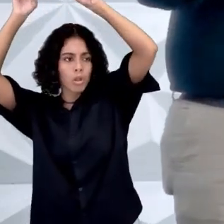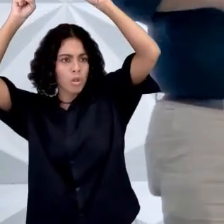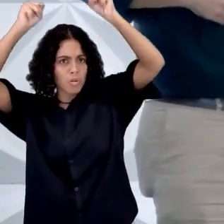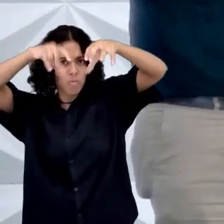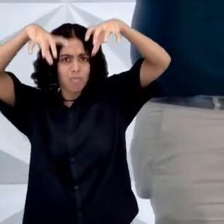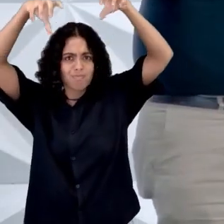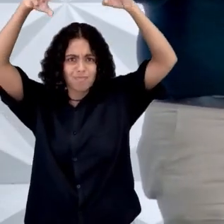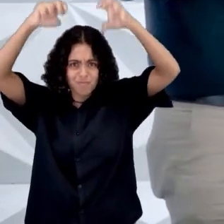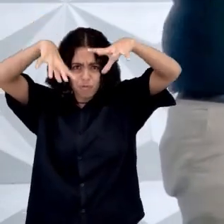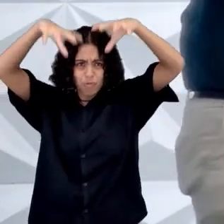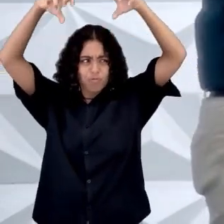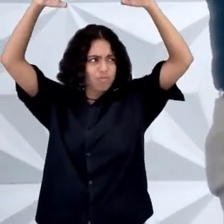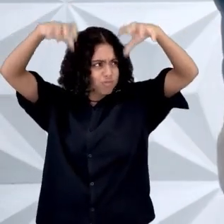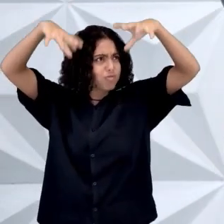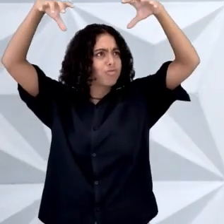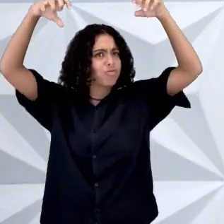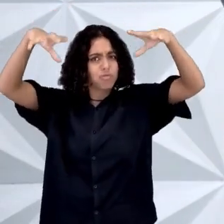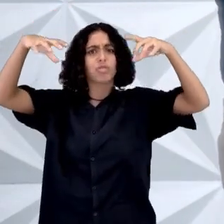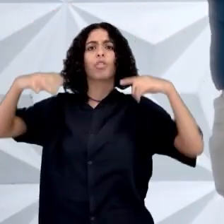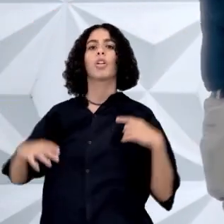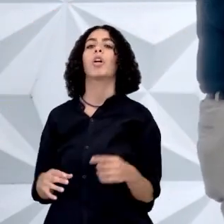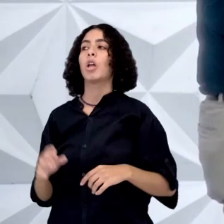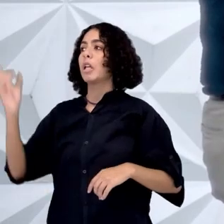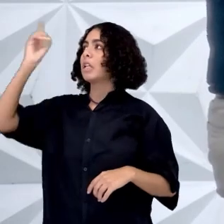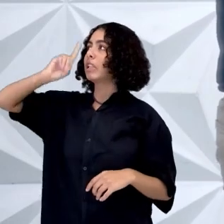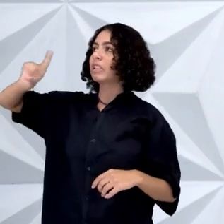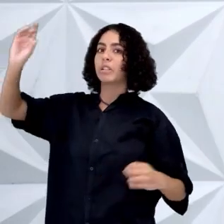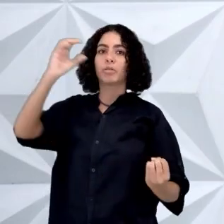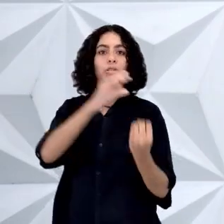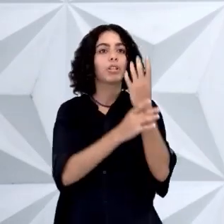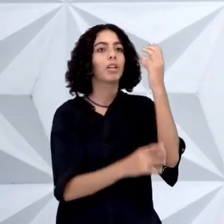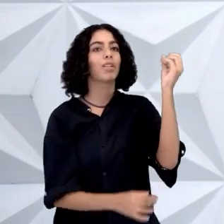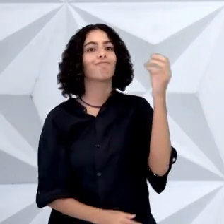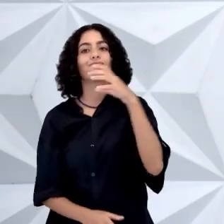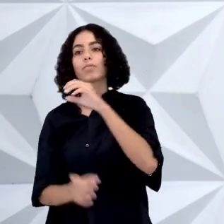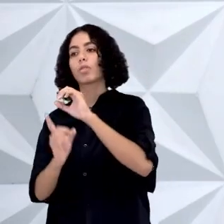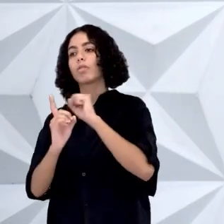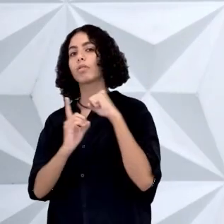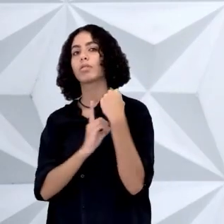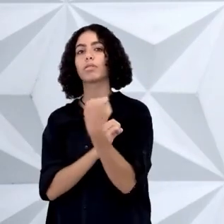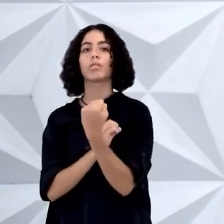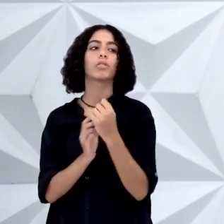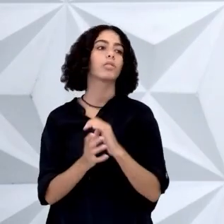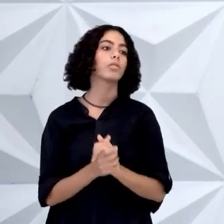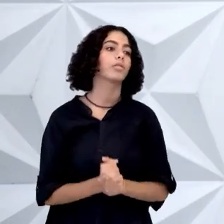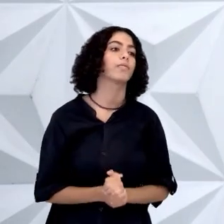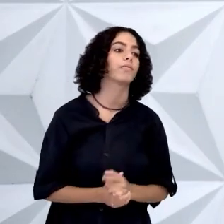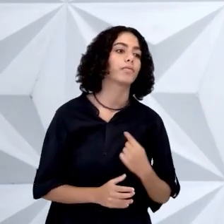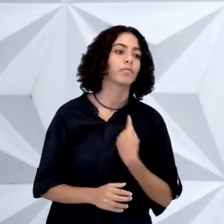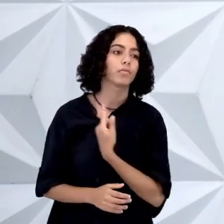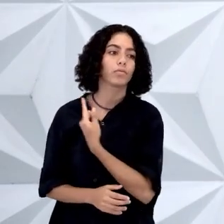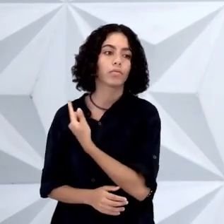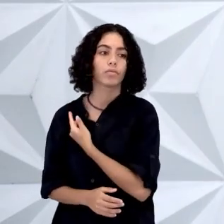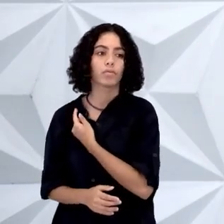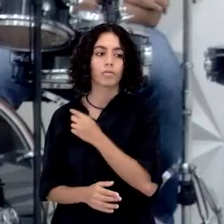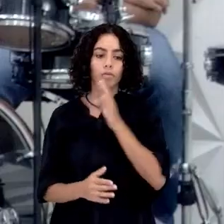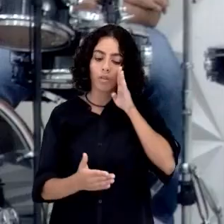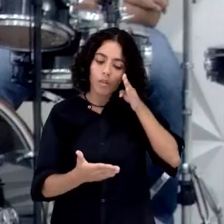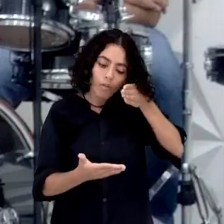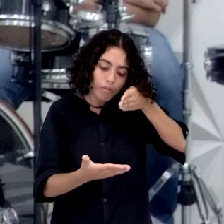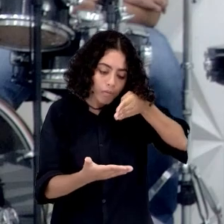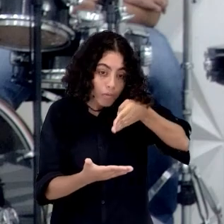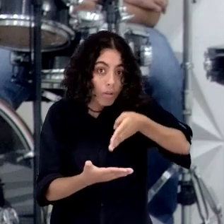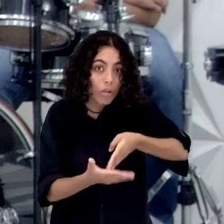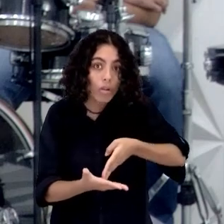estava recriando a humanidade. E quando a gente coloca os nossos olhos no texto sagrado, e quando a gente